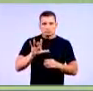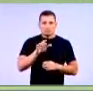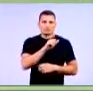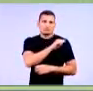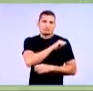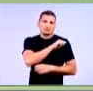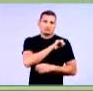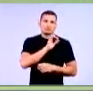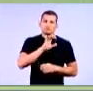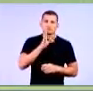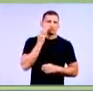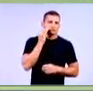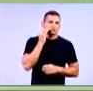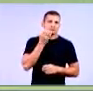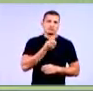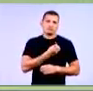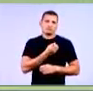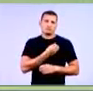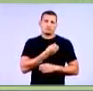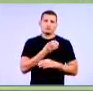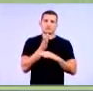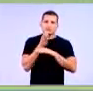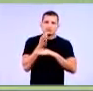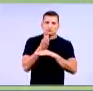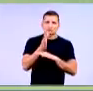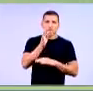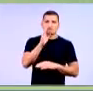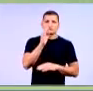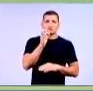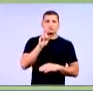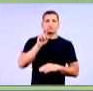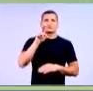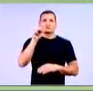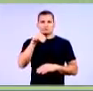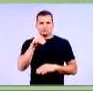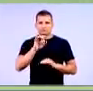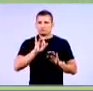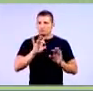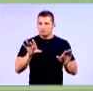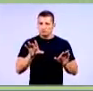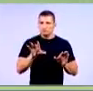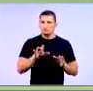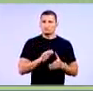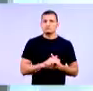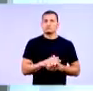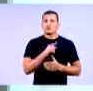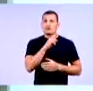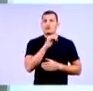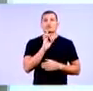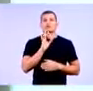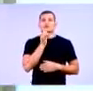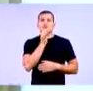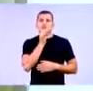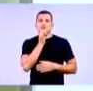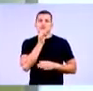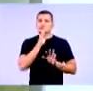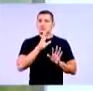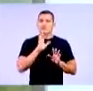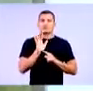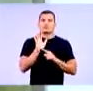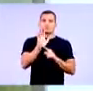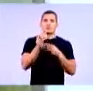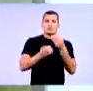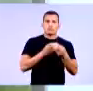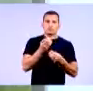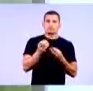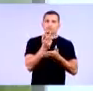ia poder consultar notas e participar do fórum. Então, essa é a essência do diagrama de caso de